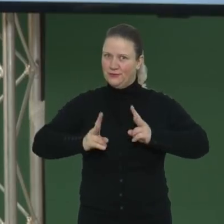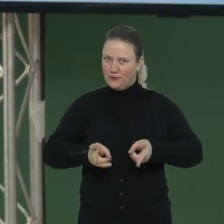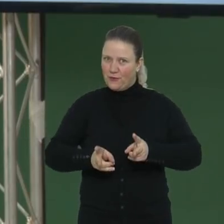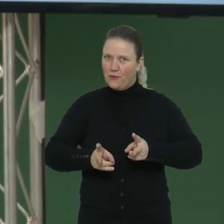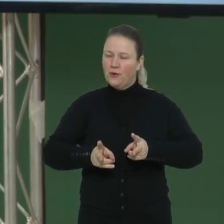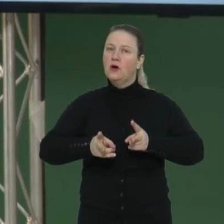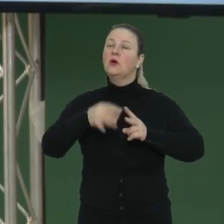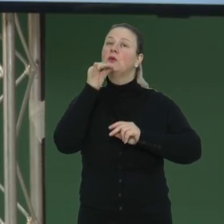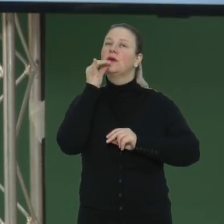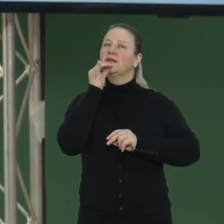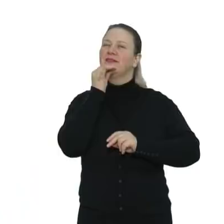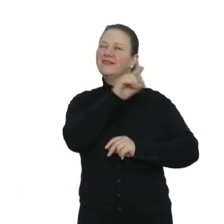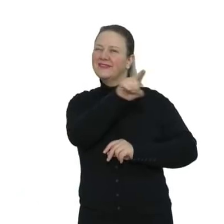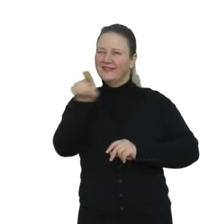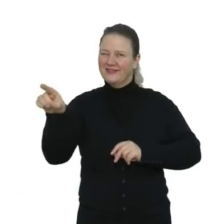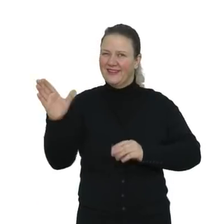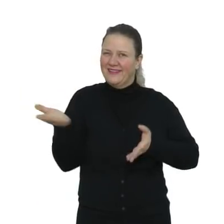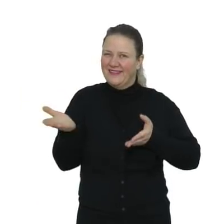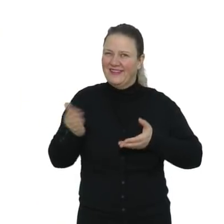que eu fiz. É com vocês.